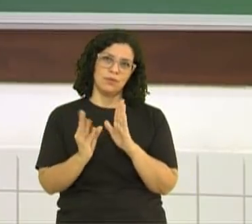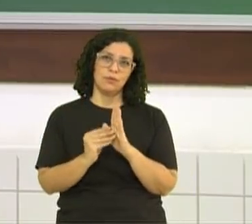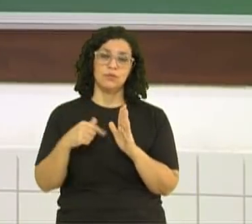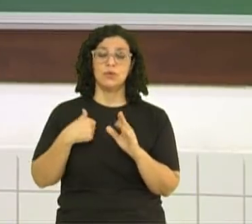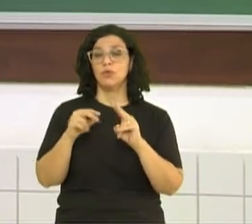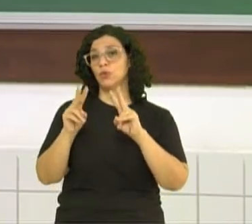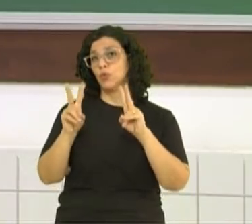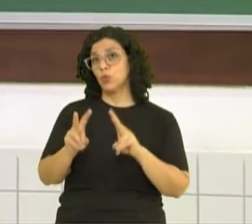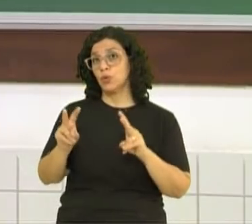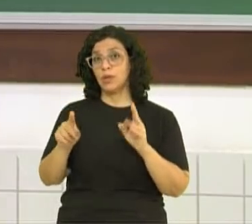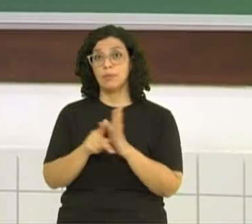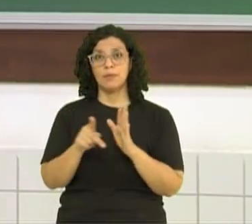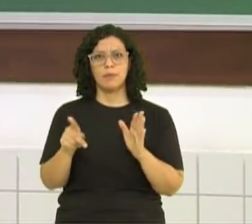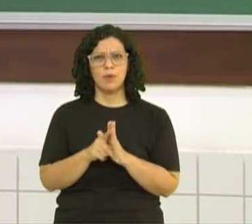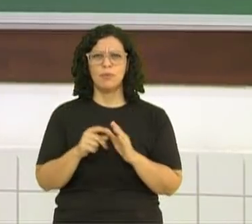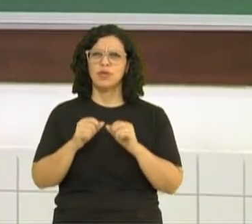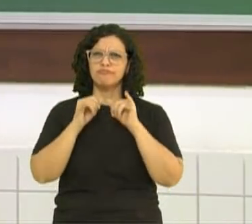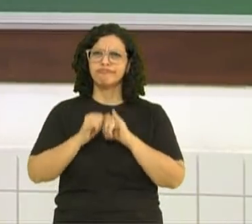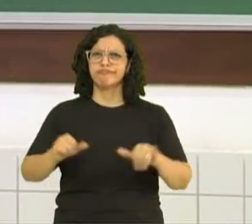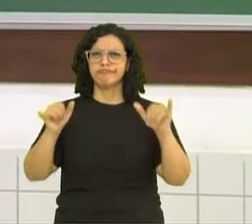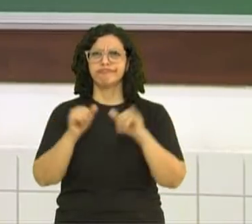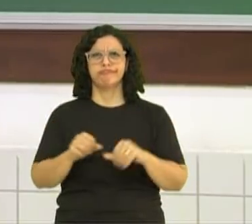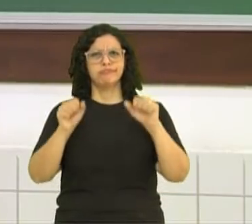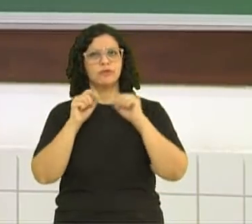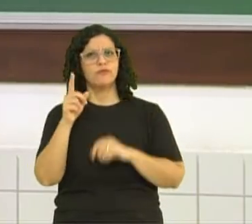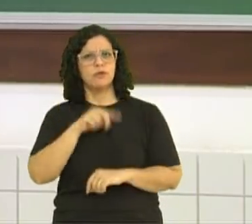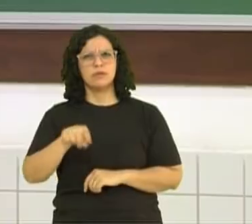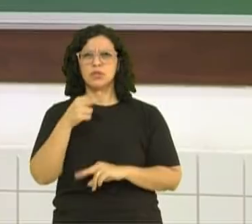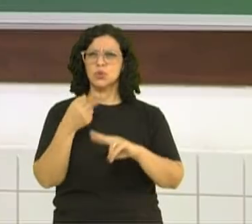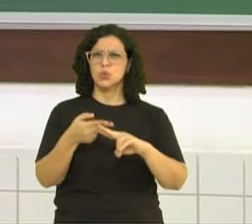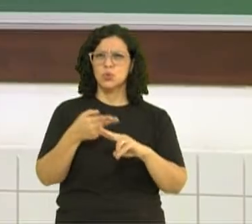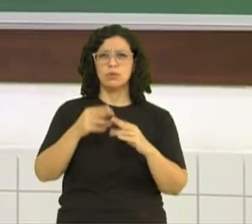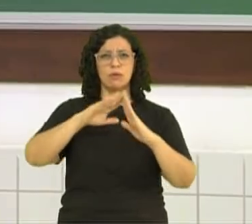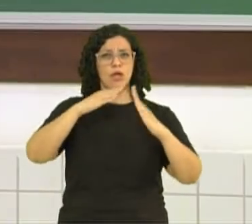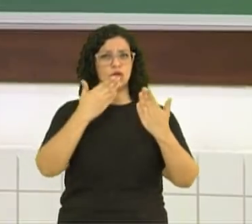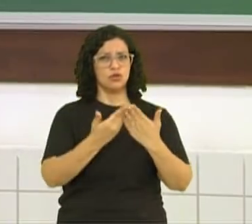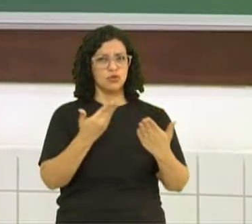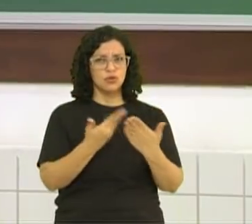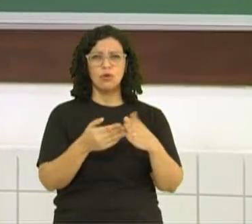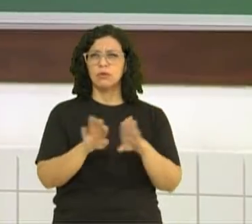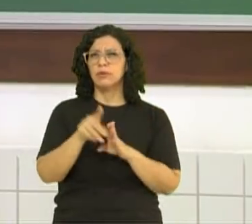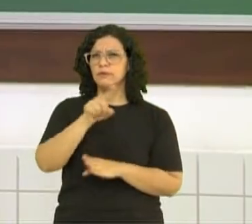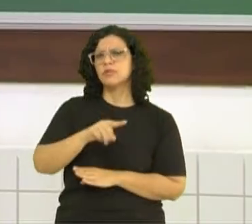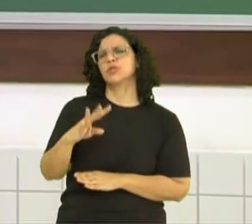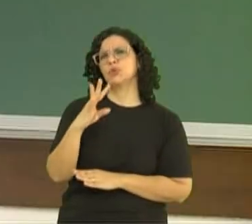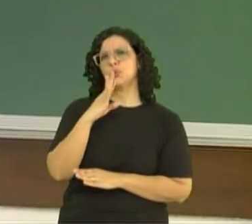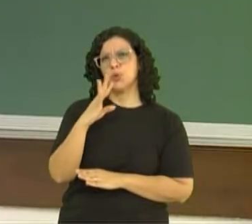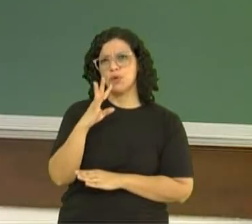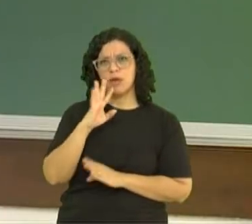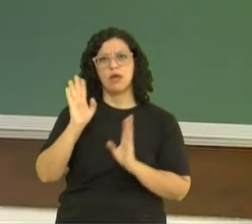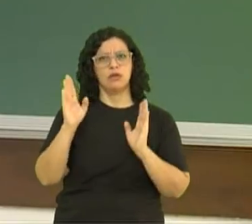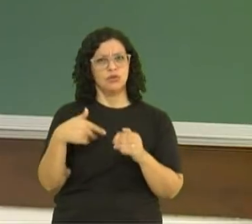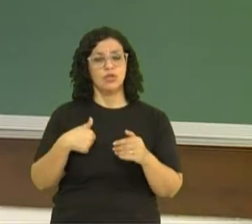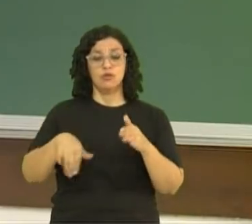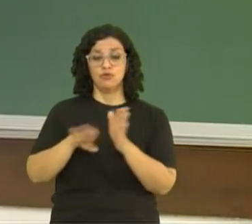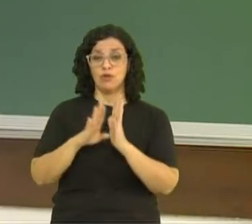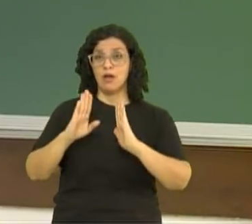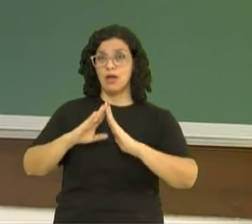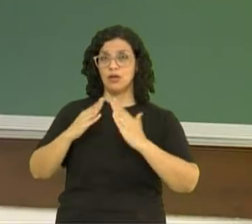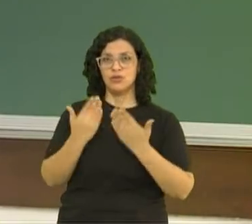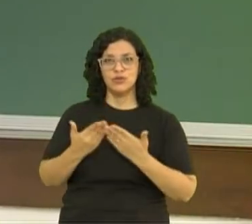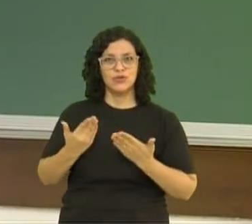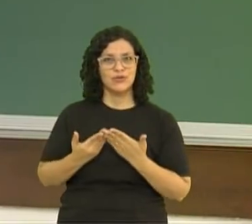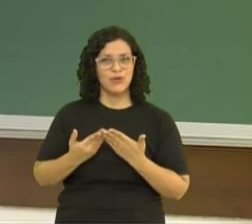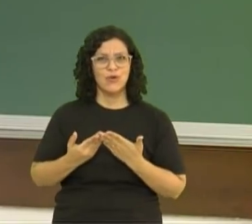com a temática muito difundida, bastante utilizada nas escolas. Acredito que a grande maioria de vocês, quando chega na escola, é uma das